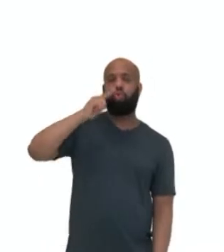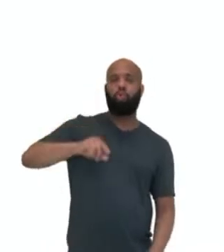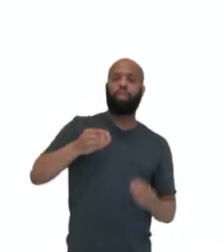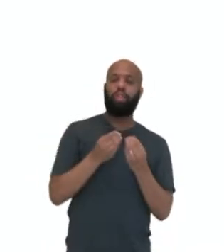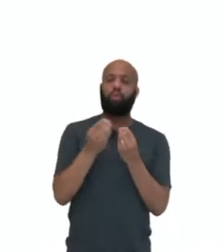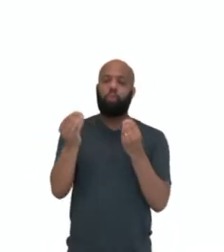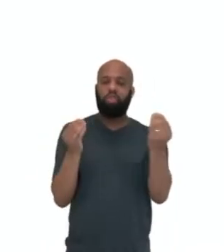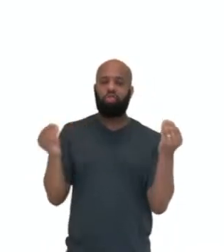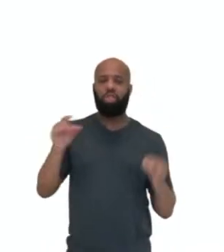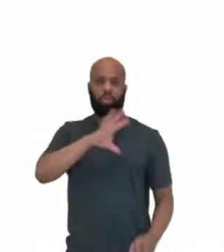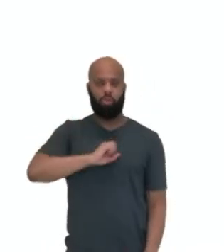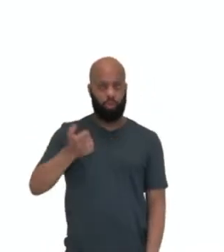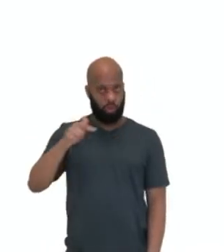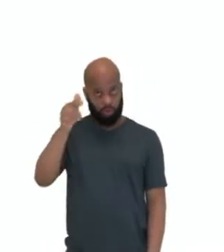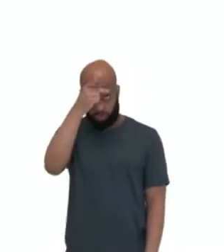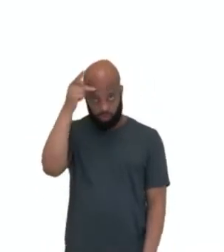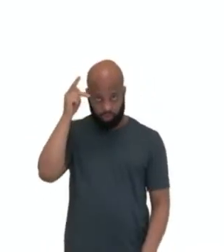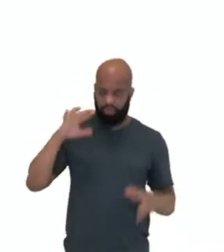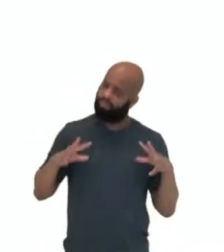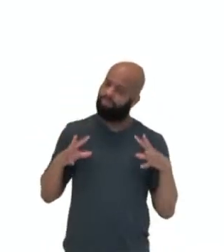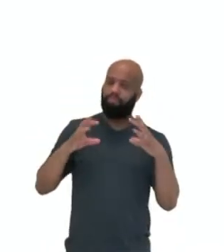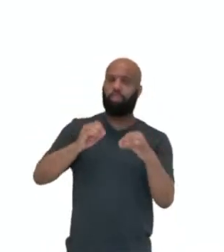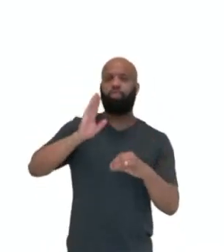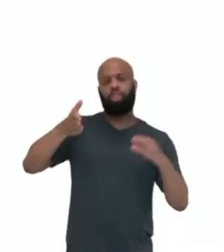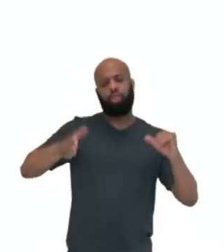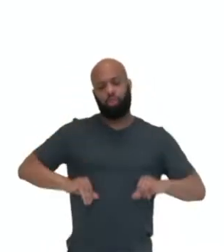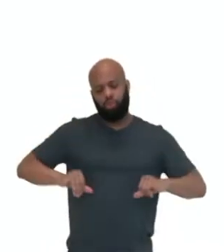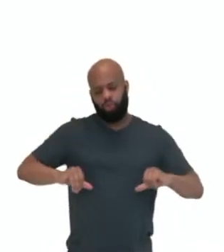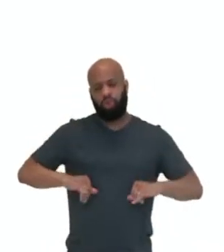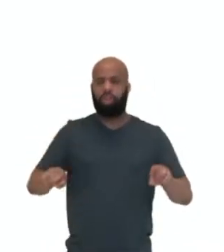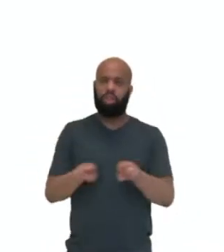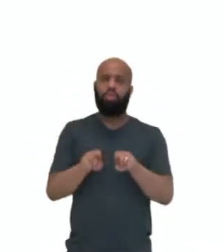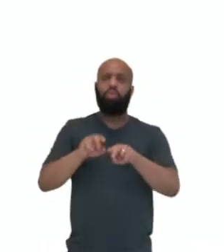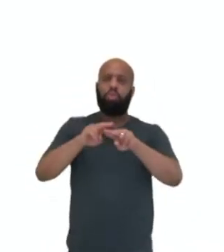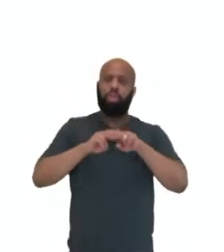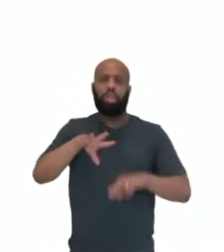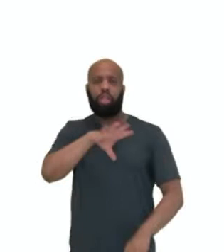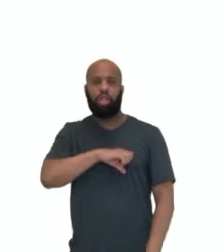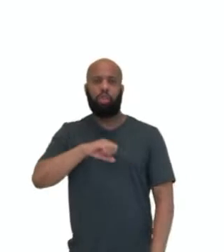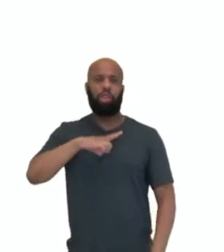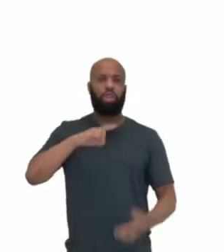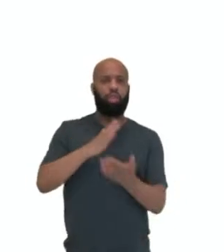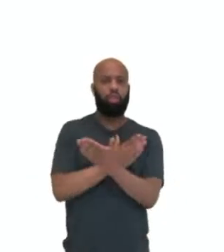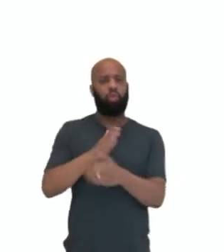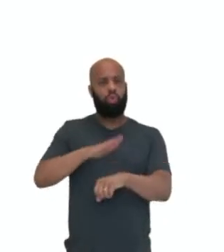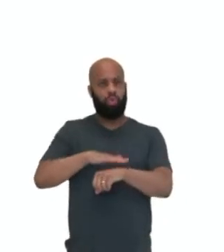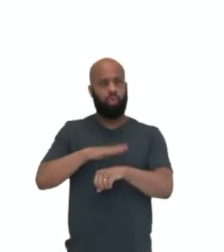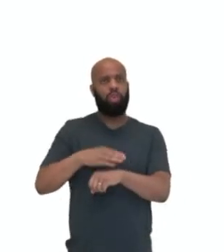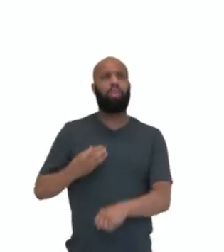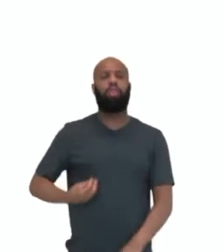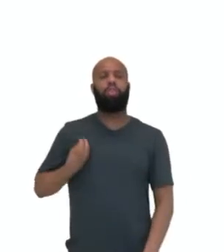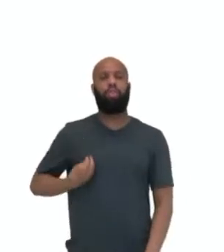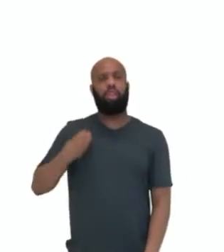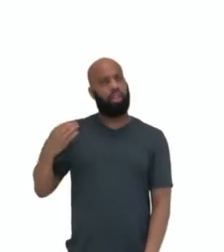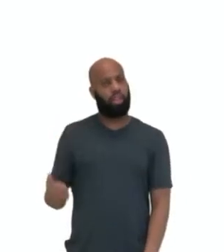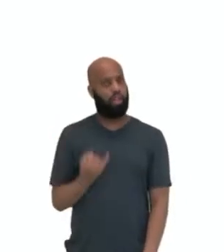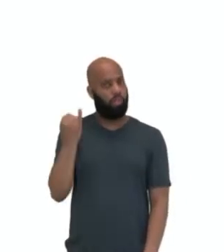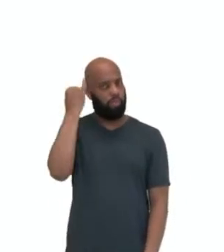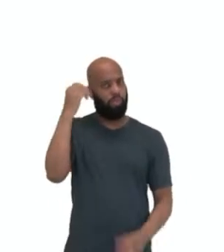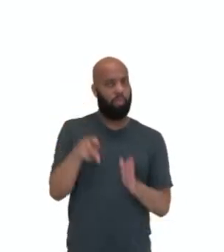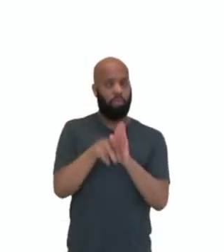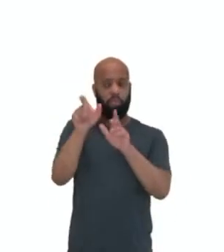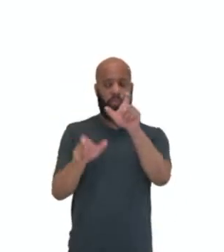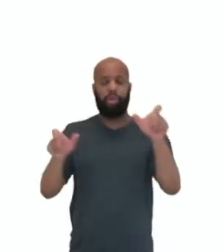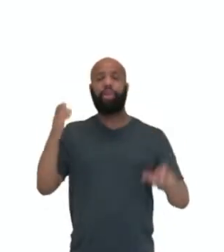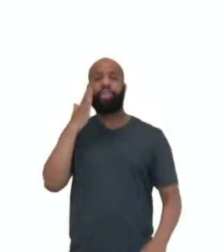esse amor com alguém. Todo mundo já sofreu por amor em algum momento da vida. É importante para essas